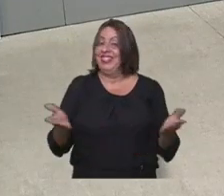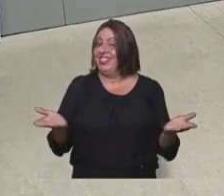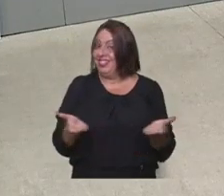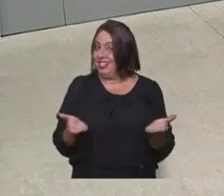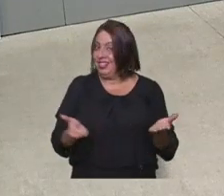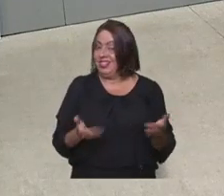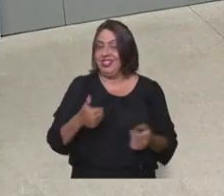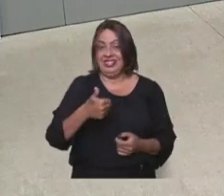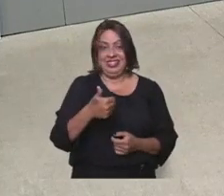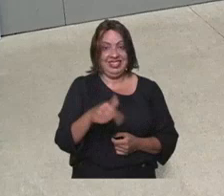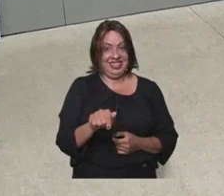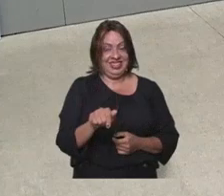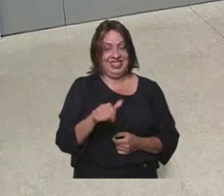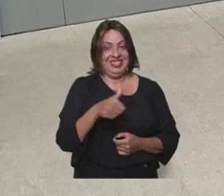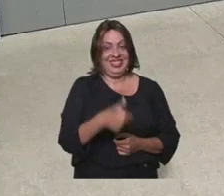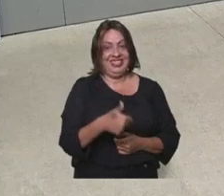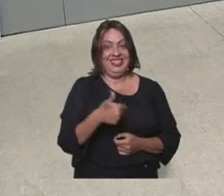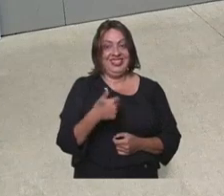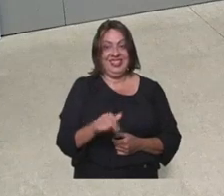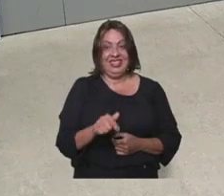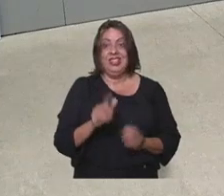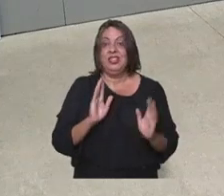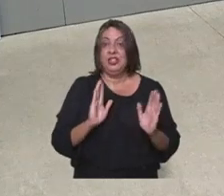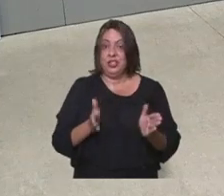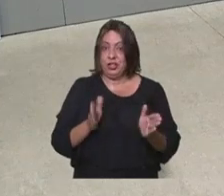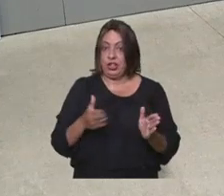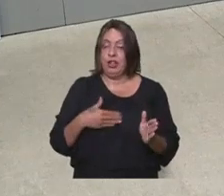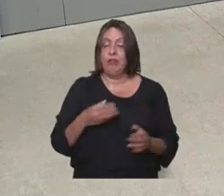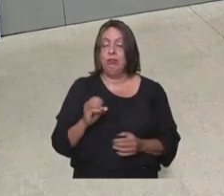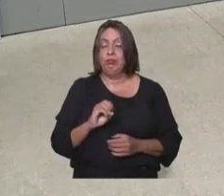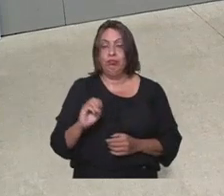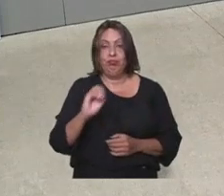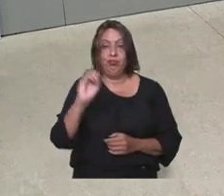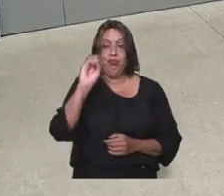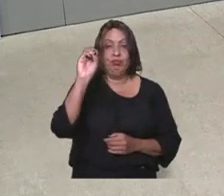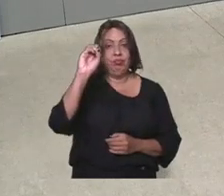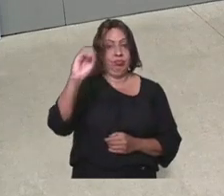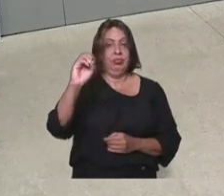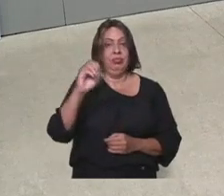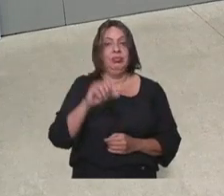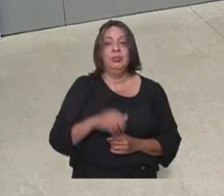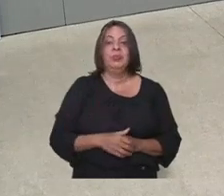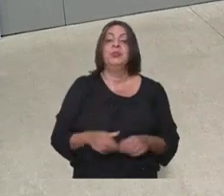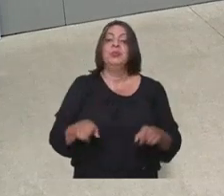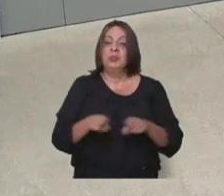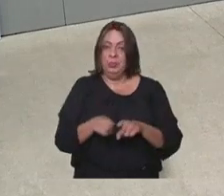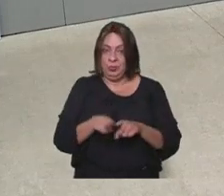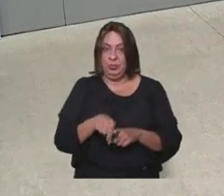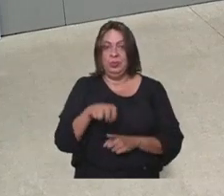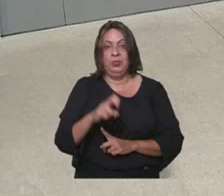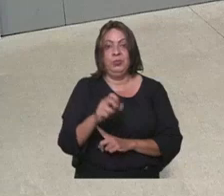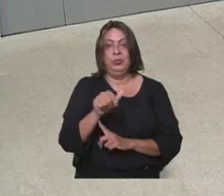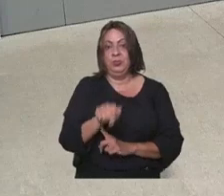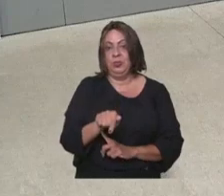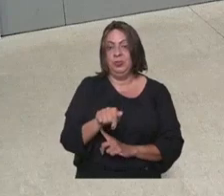agora, 17. 17 já vai pro painel. 17 valendo, valendo também o